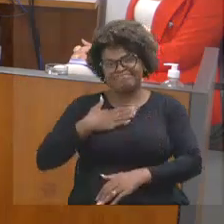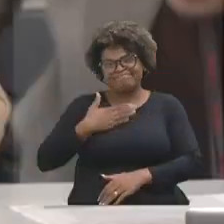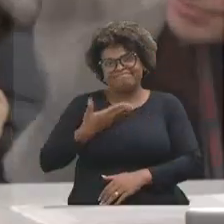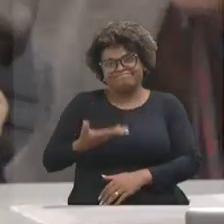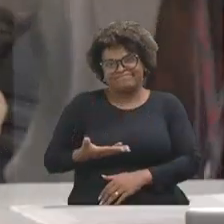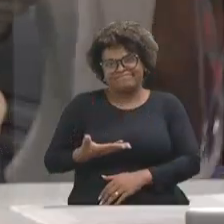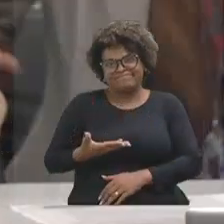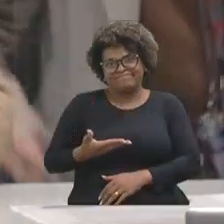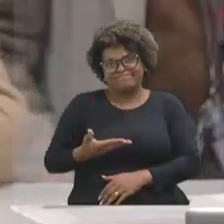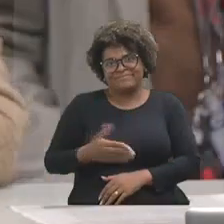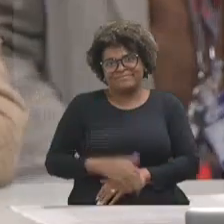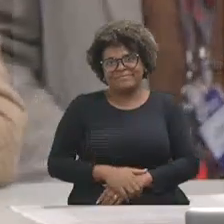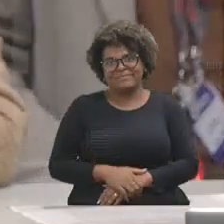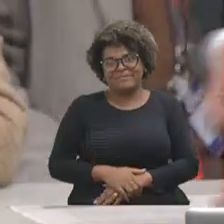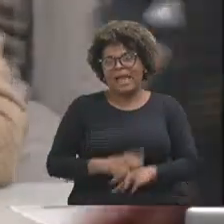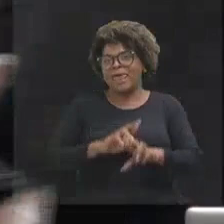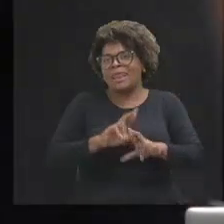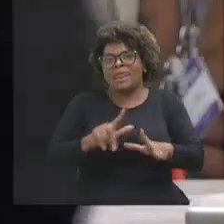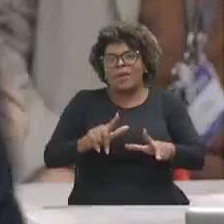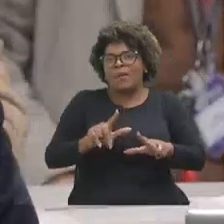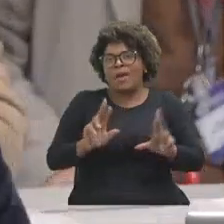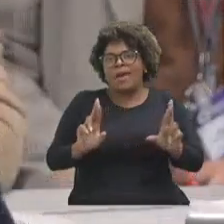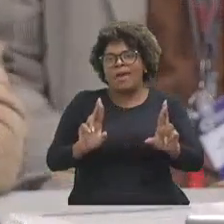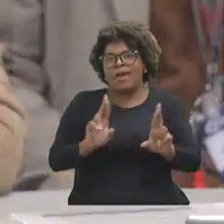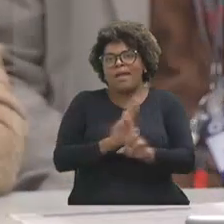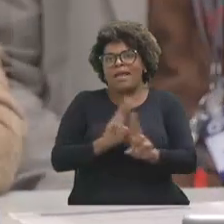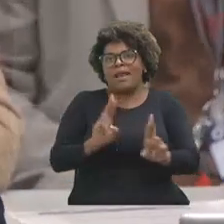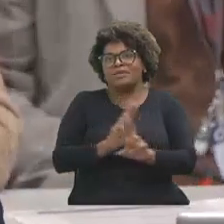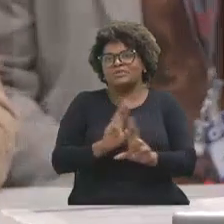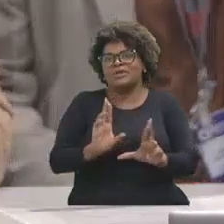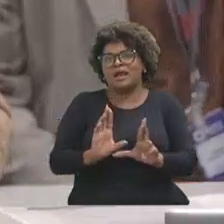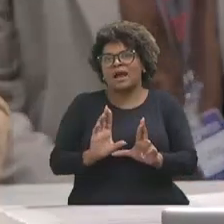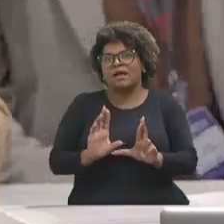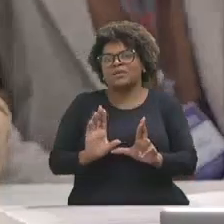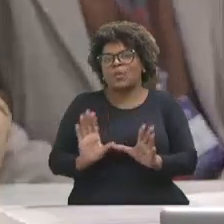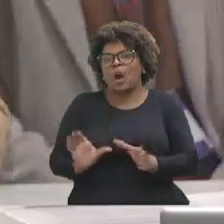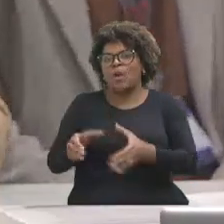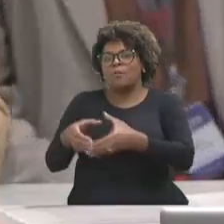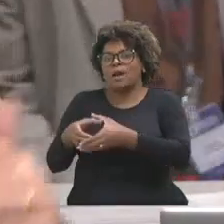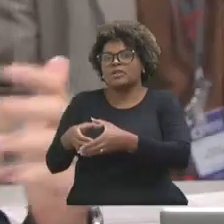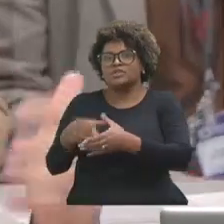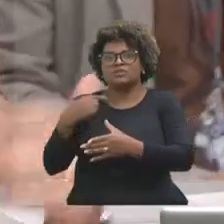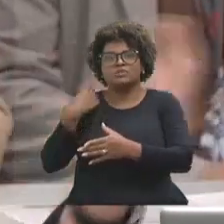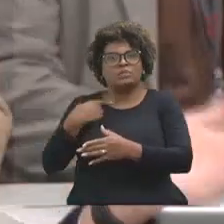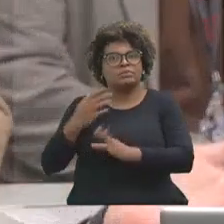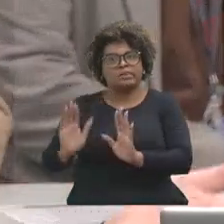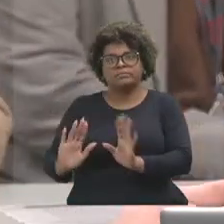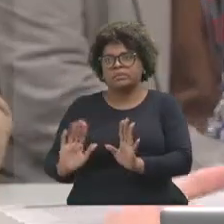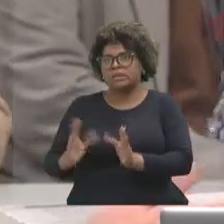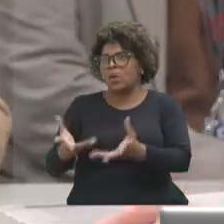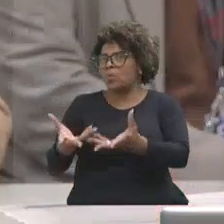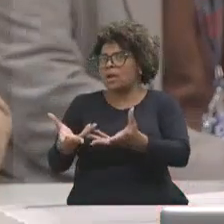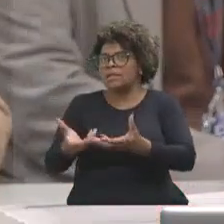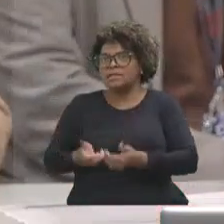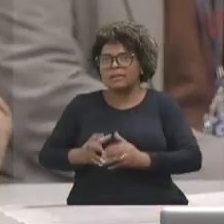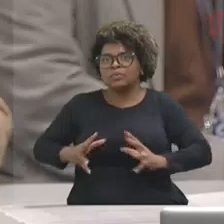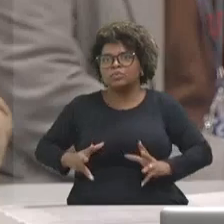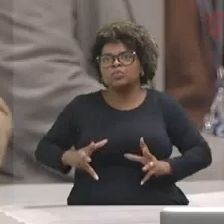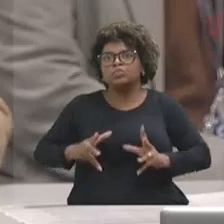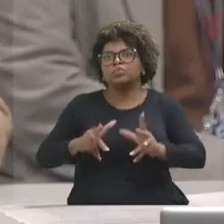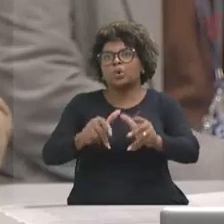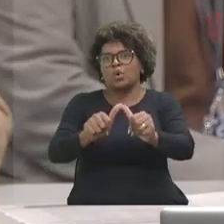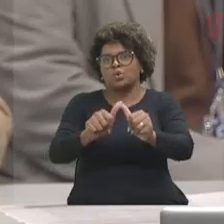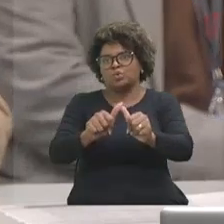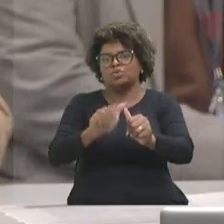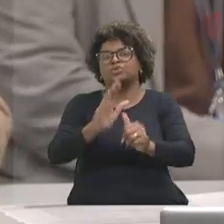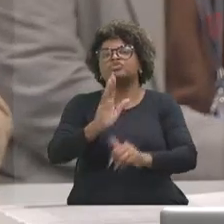nada de relacionado ao partido Deputado eu estou recebendo todos e nós já nos